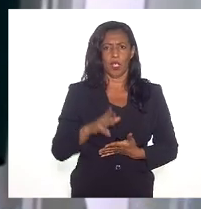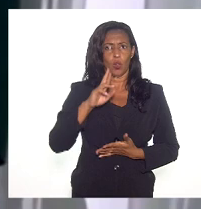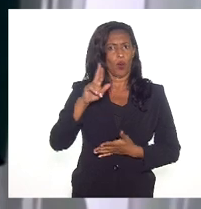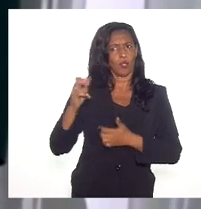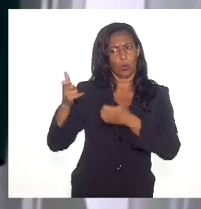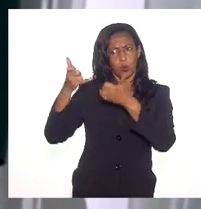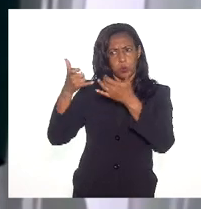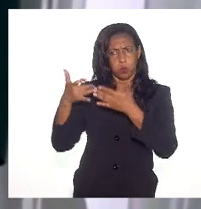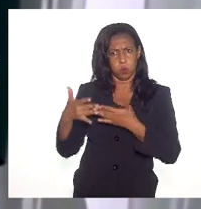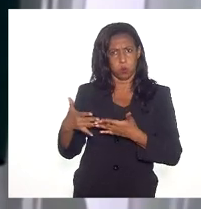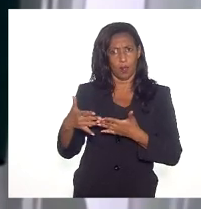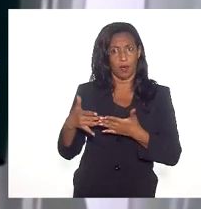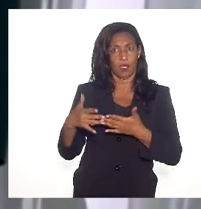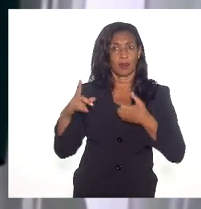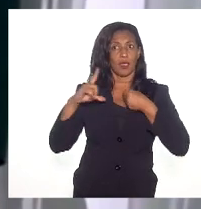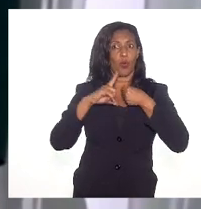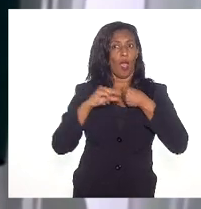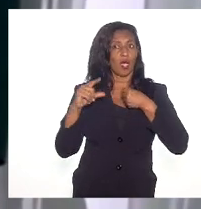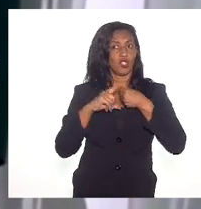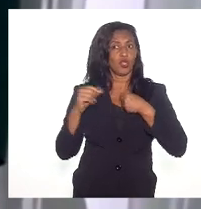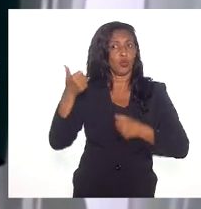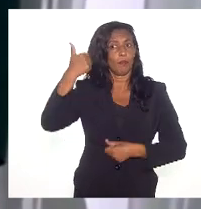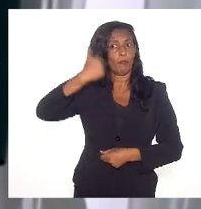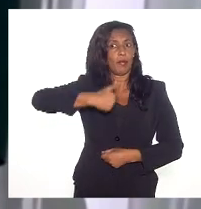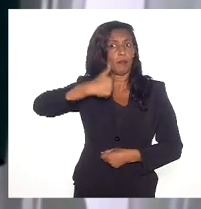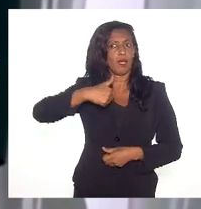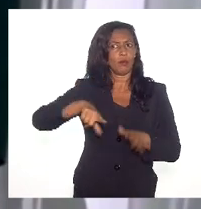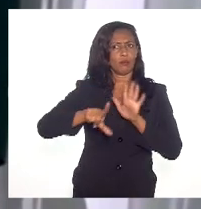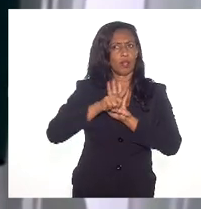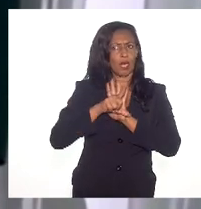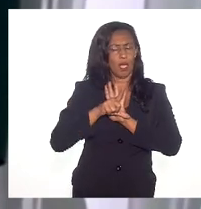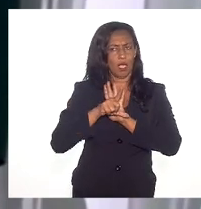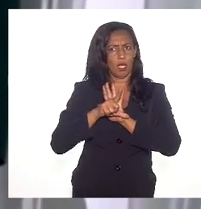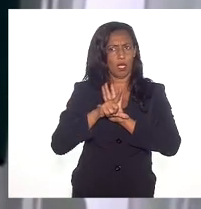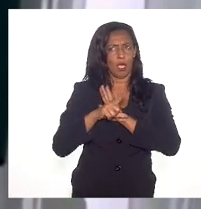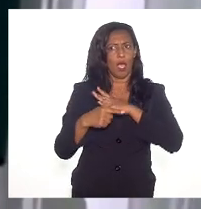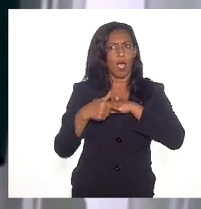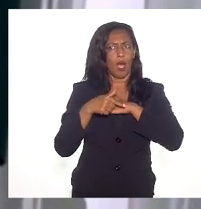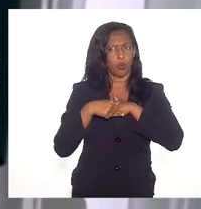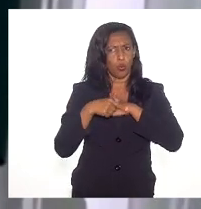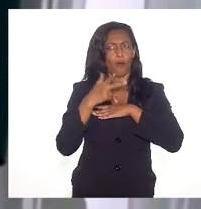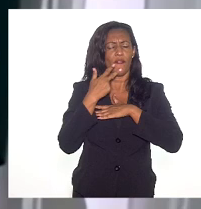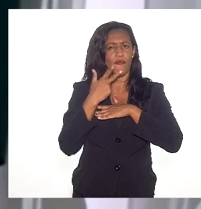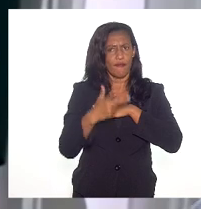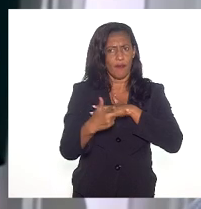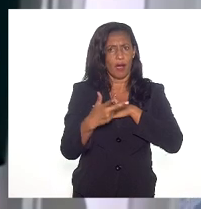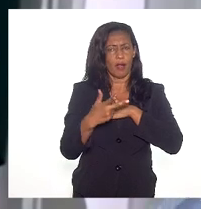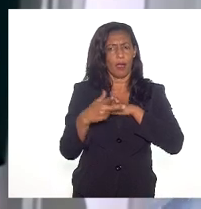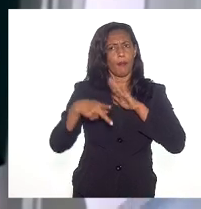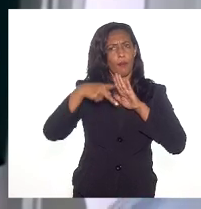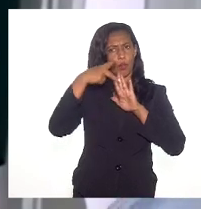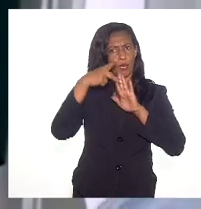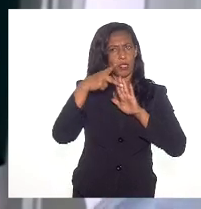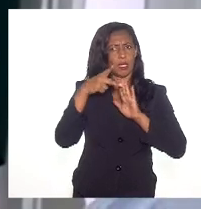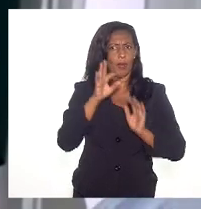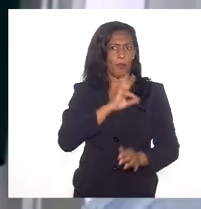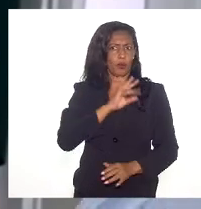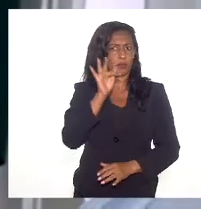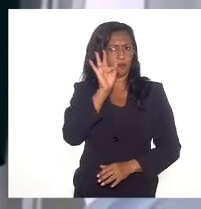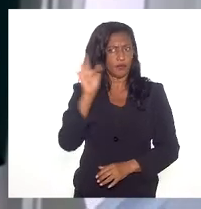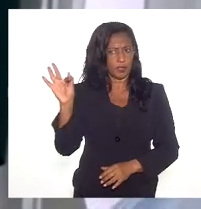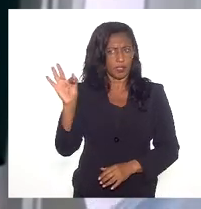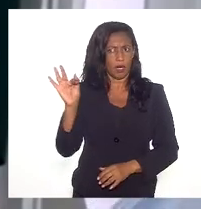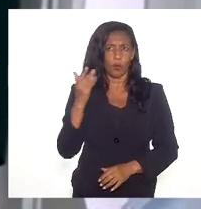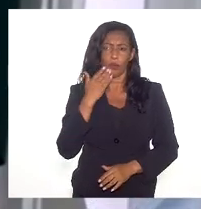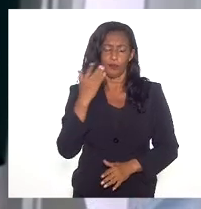não. Está no artigo 1º da lei. No artigo 1º da lei, o autor se reporta à portaria da Polícia Federal. Por isso que eu acho que esse pedido